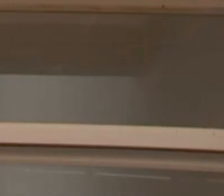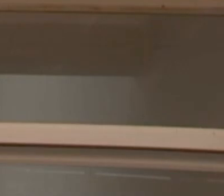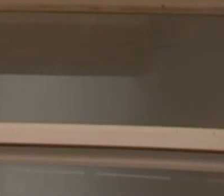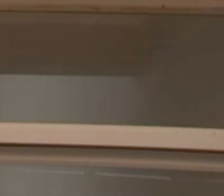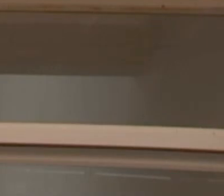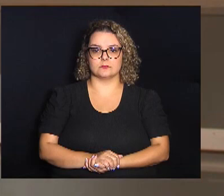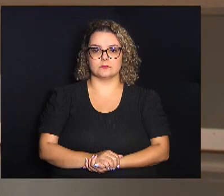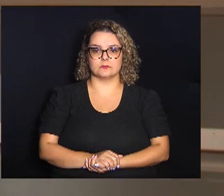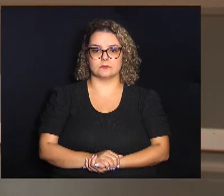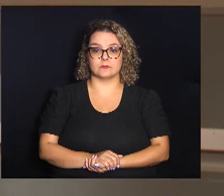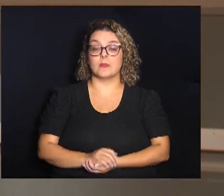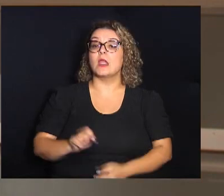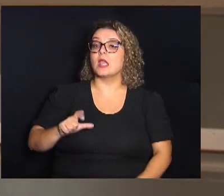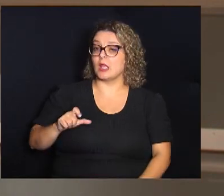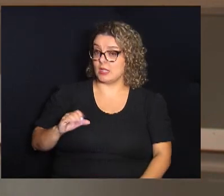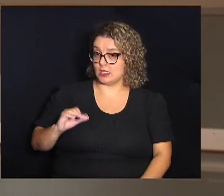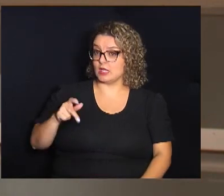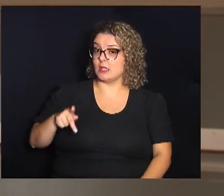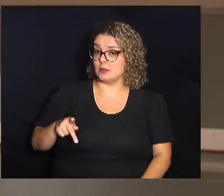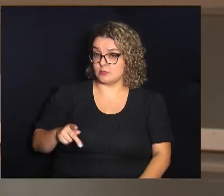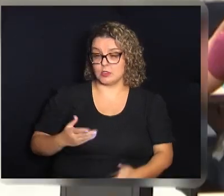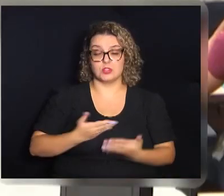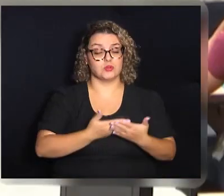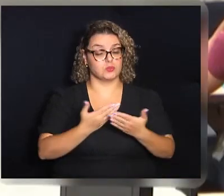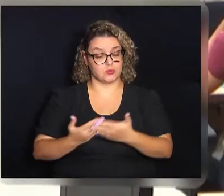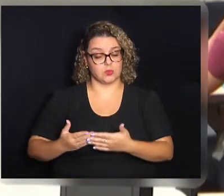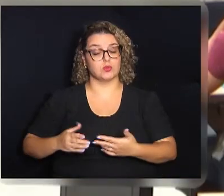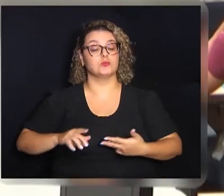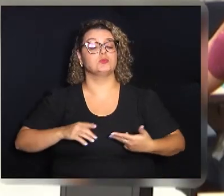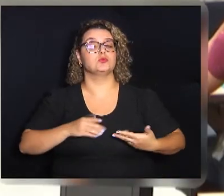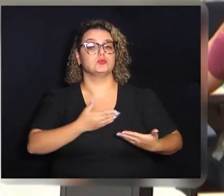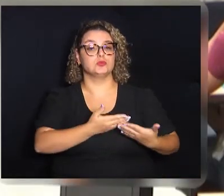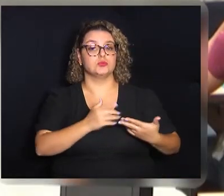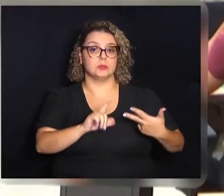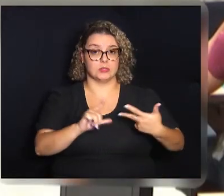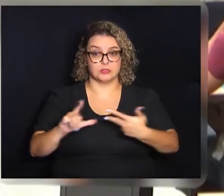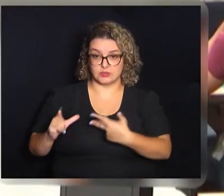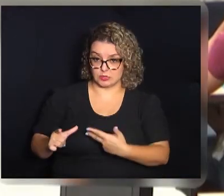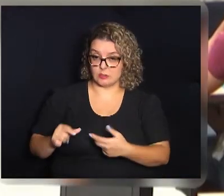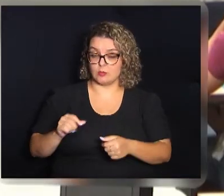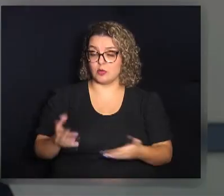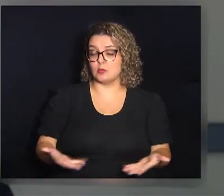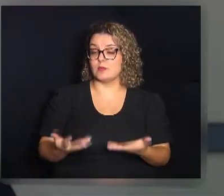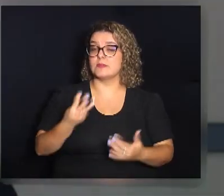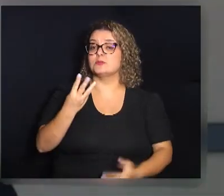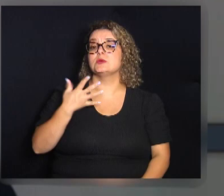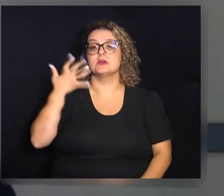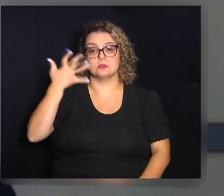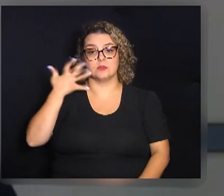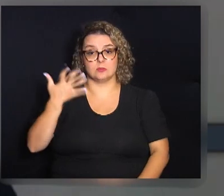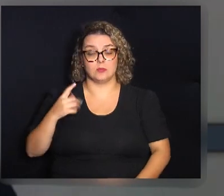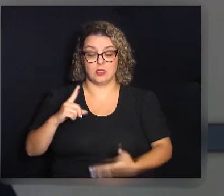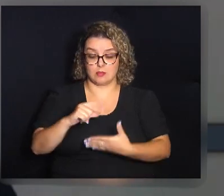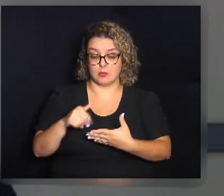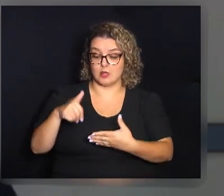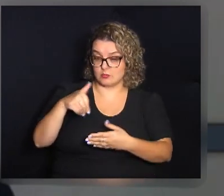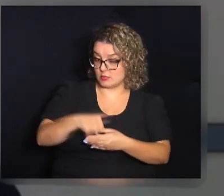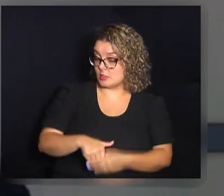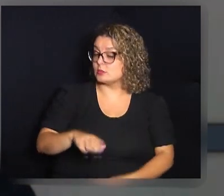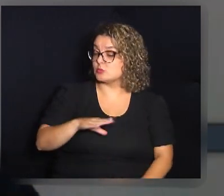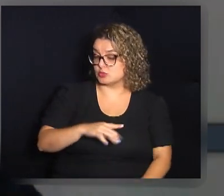A Elecamp, a Escola do Legislativo de Campinas, promoveu 3 palestras sobre as eleições municipais